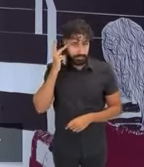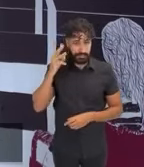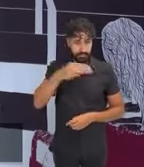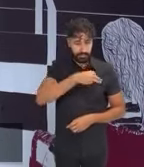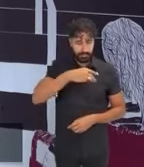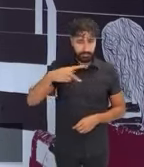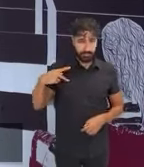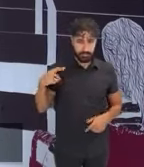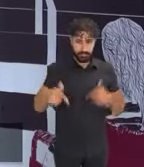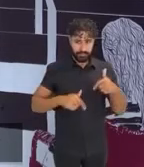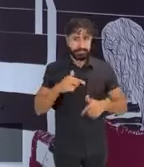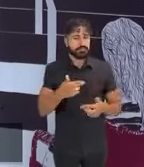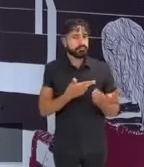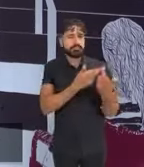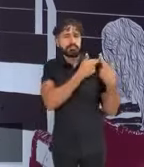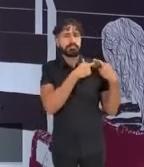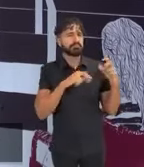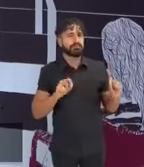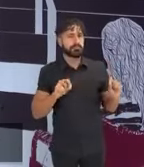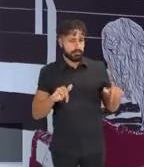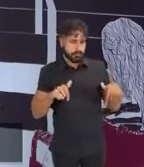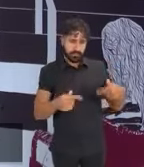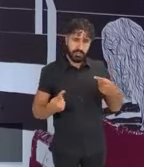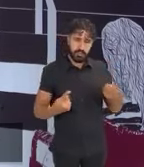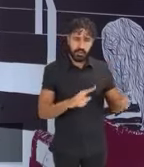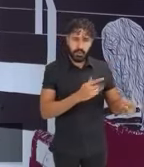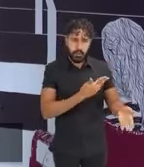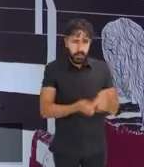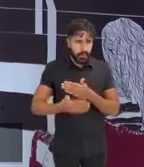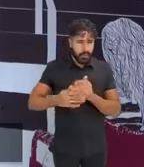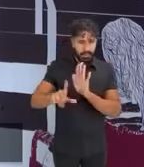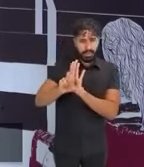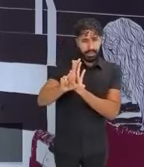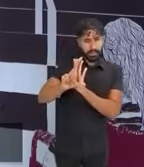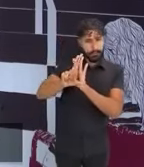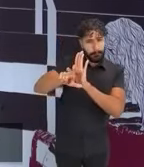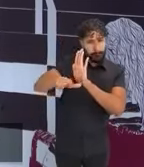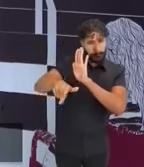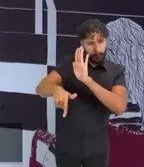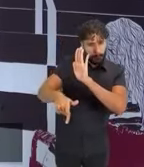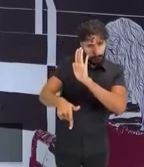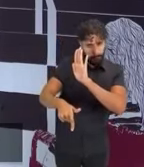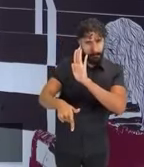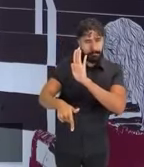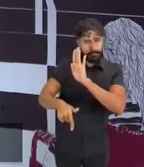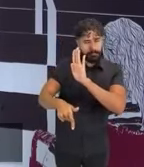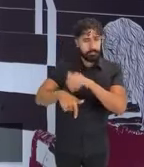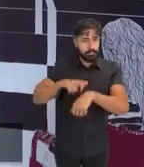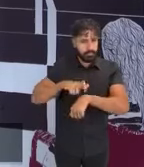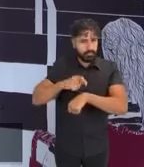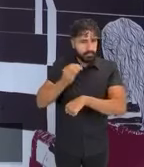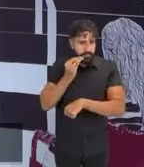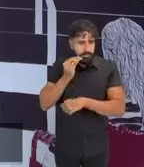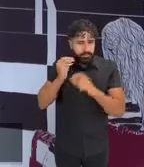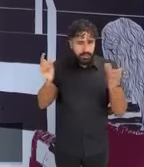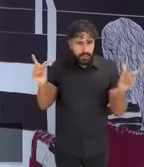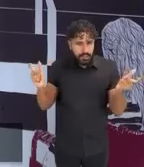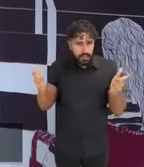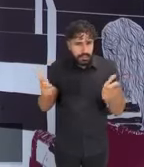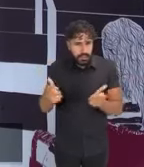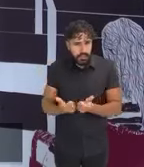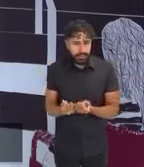Trabalho cabe este combate de qualquer ilegalidade. Quando você tenta reduzir custos econômicos